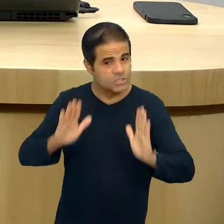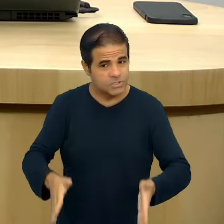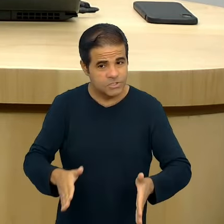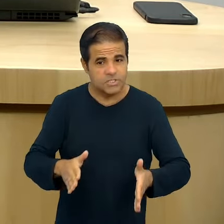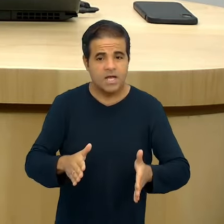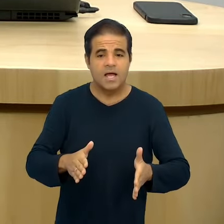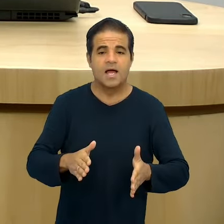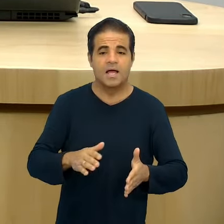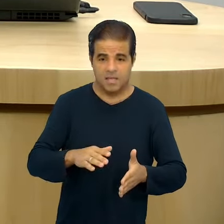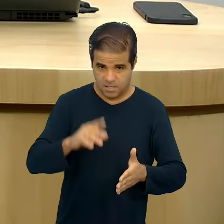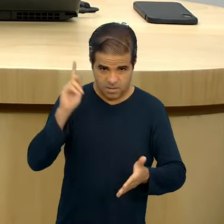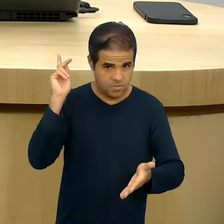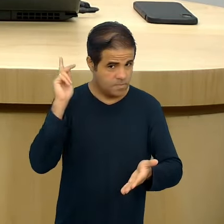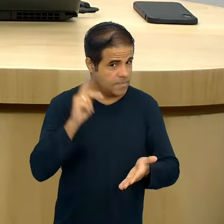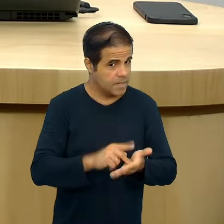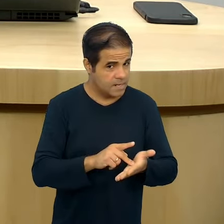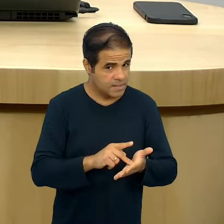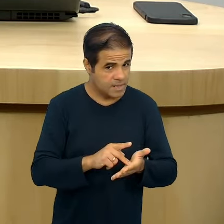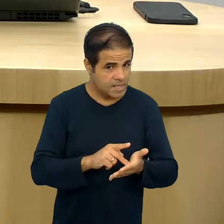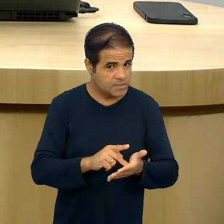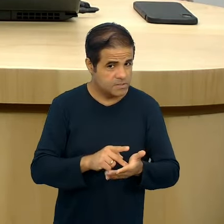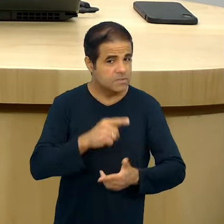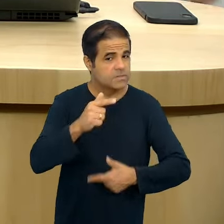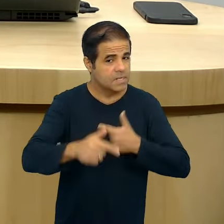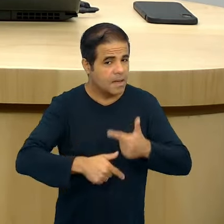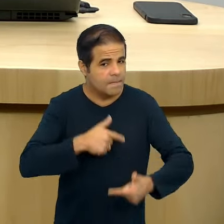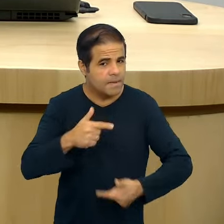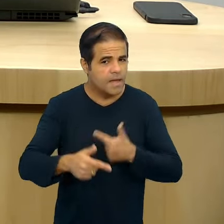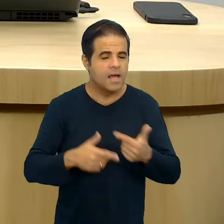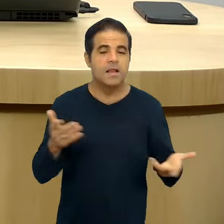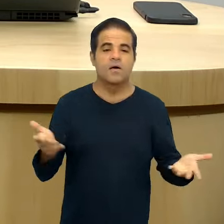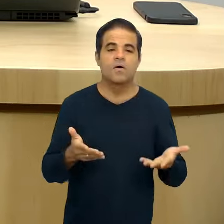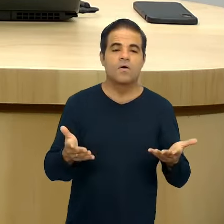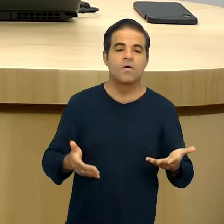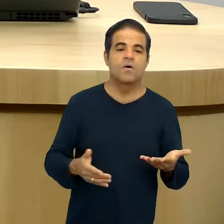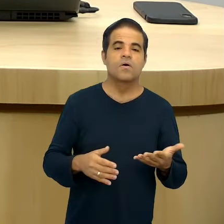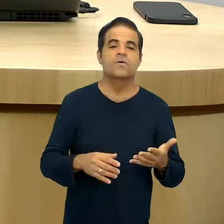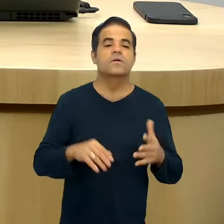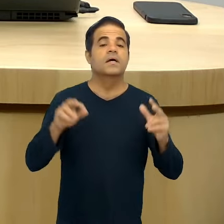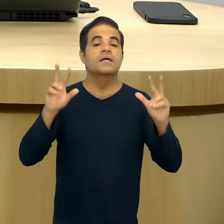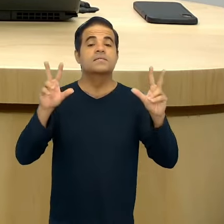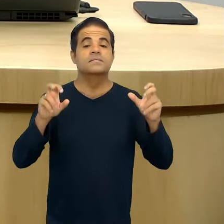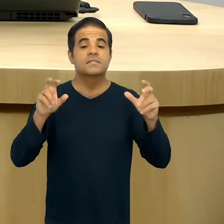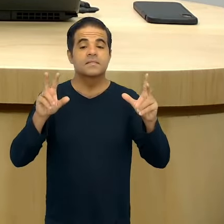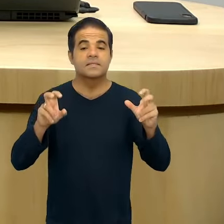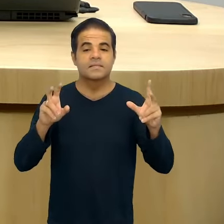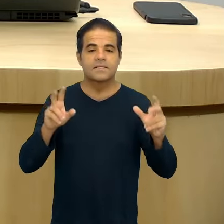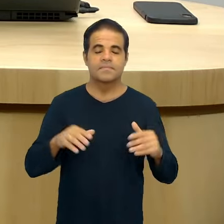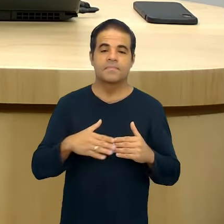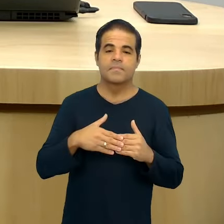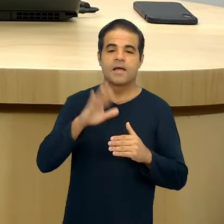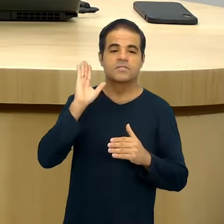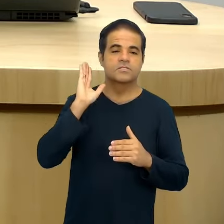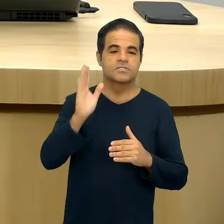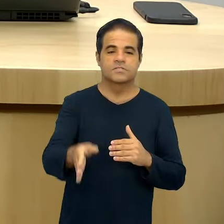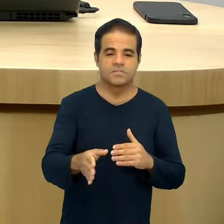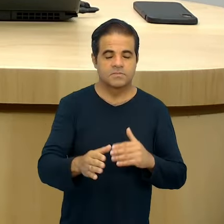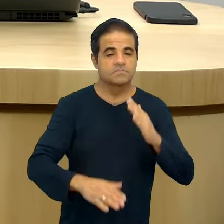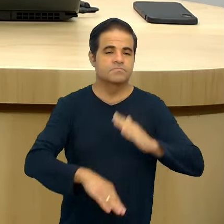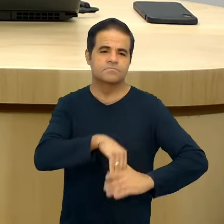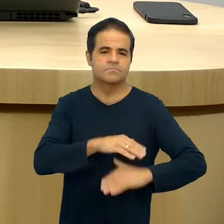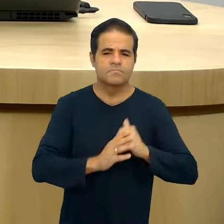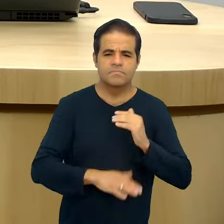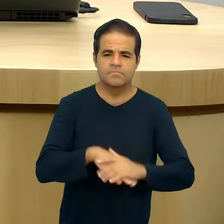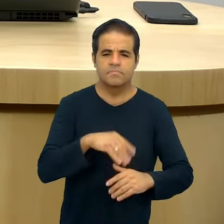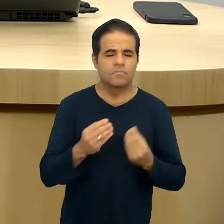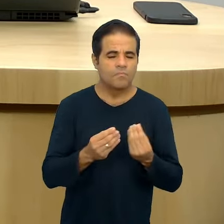reforça. É uma realidade. É uma realidade. Então a gente trabalha agora nesse componente, esse tema, mais diretamente na prática, né?